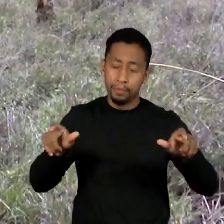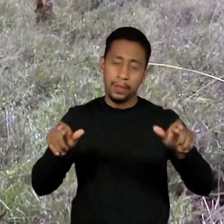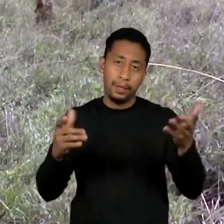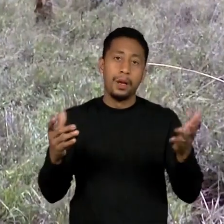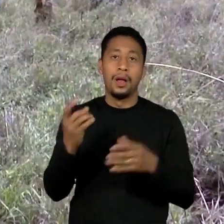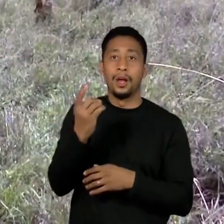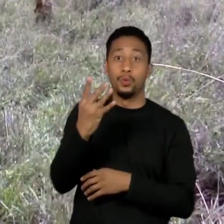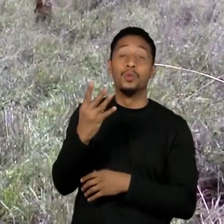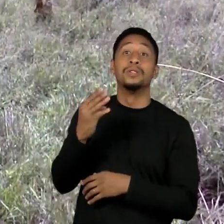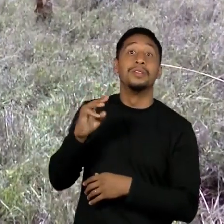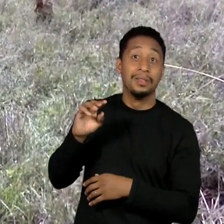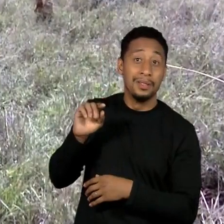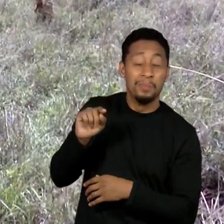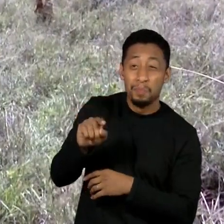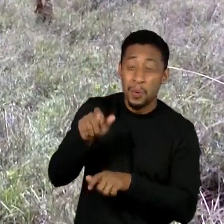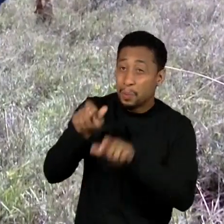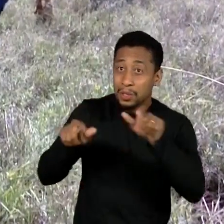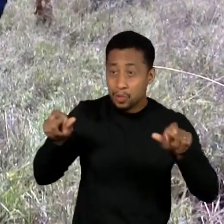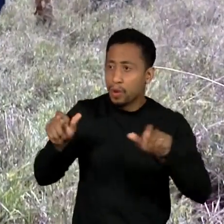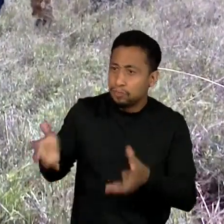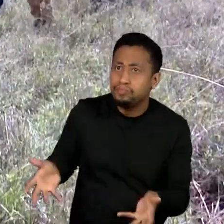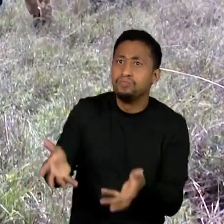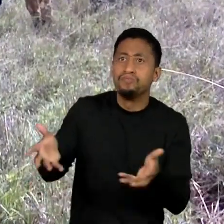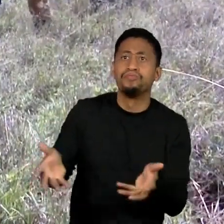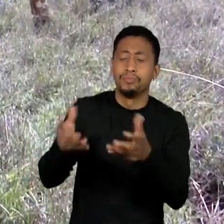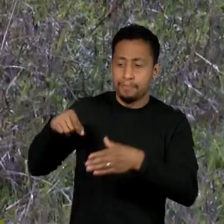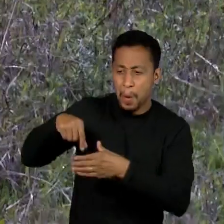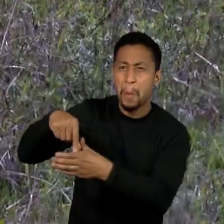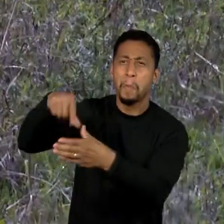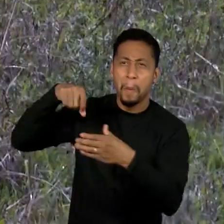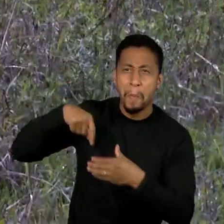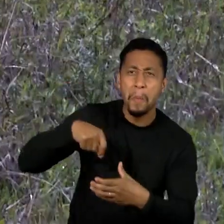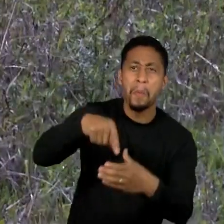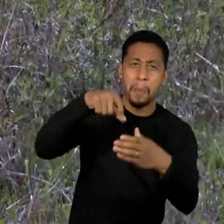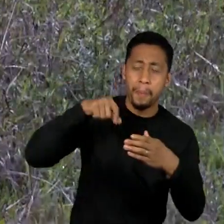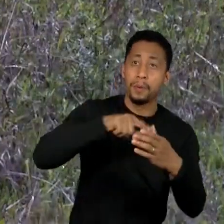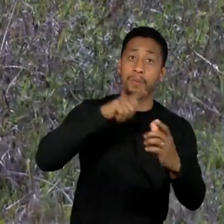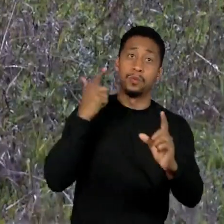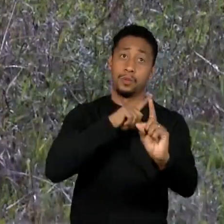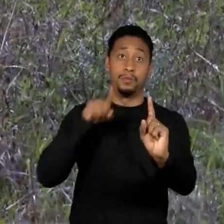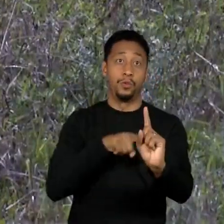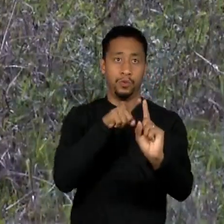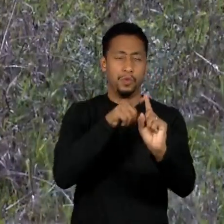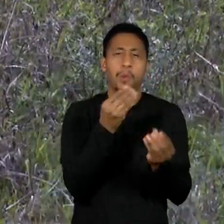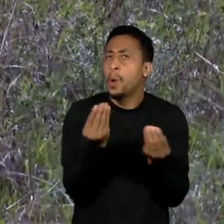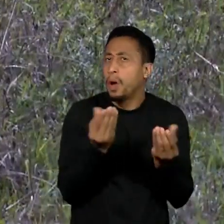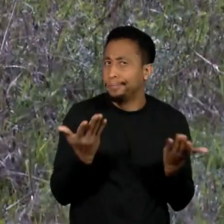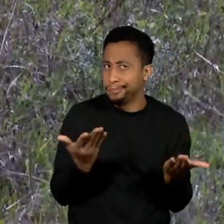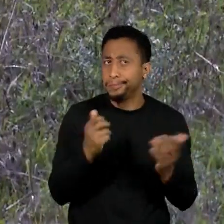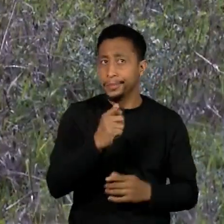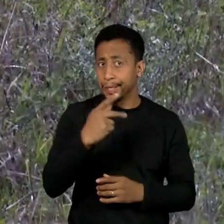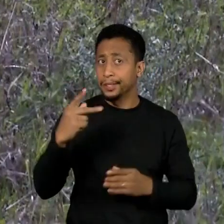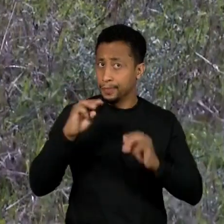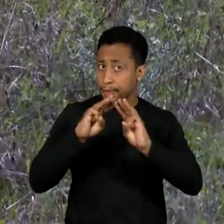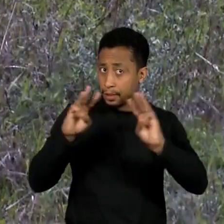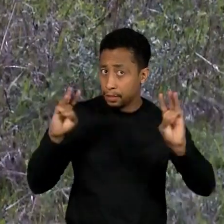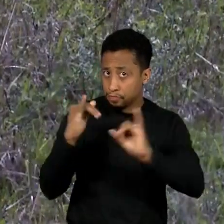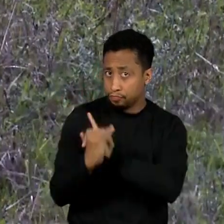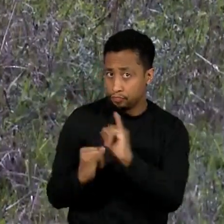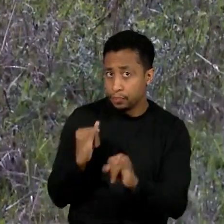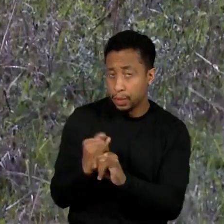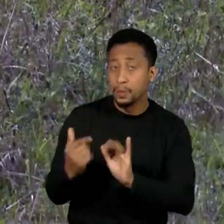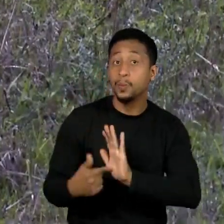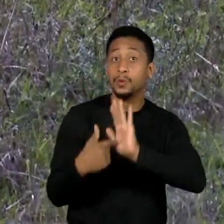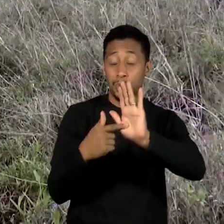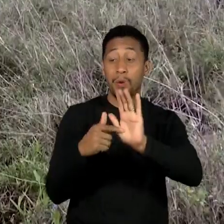pelo menos 2 mudas para atingir a meta estabelecida. Por meio de um aplicativo na internet, as pessoas escolheram